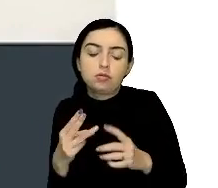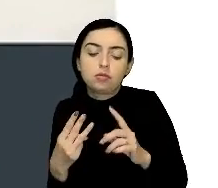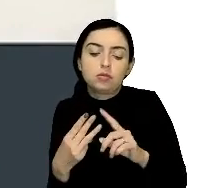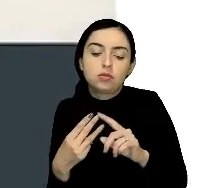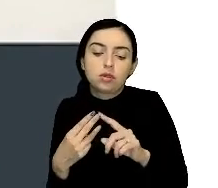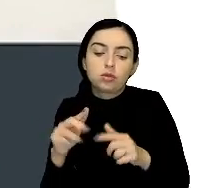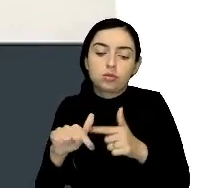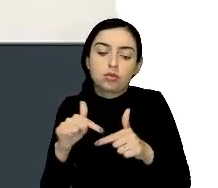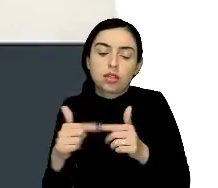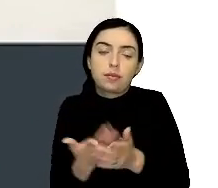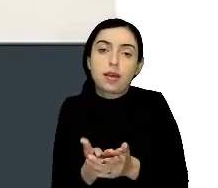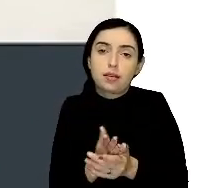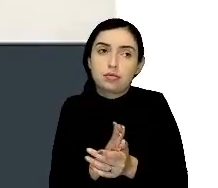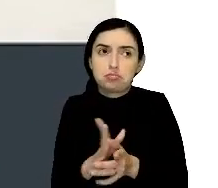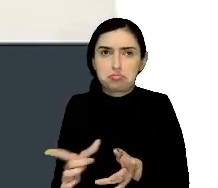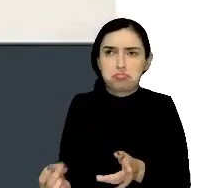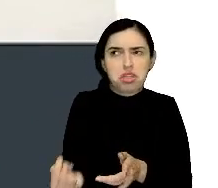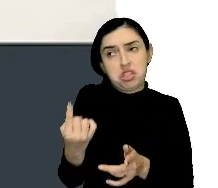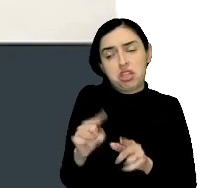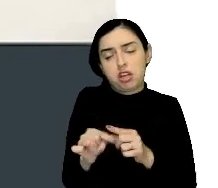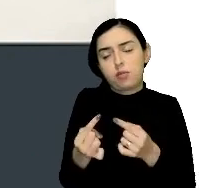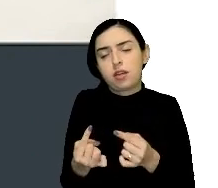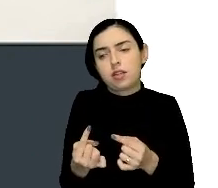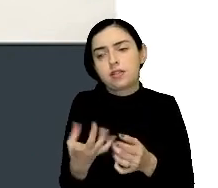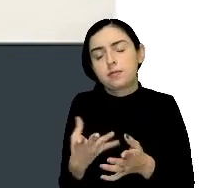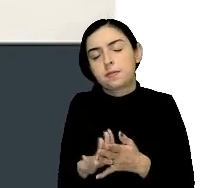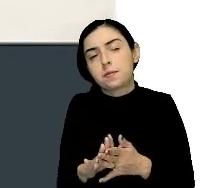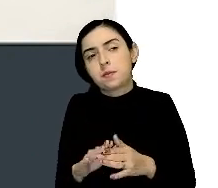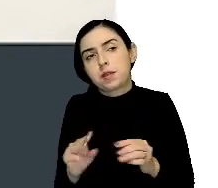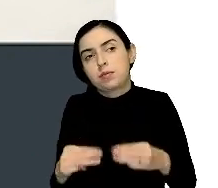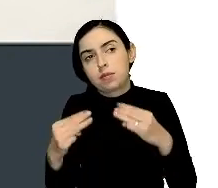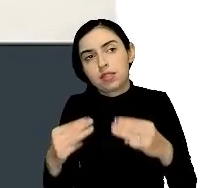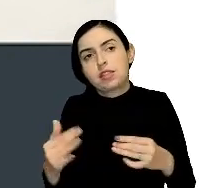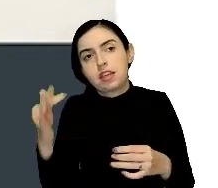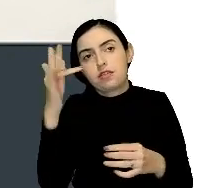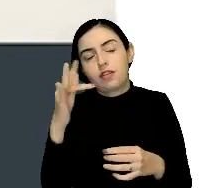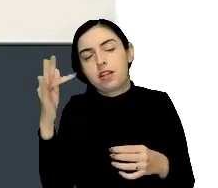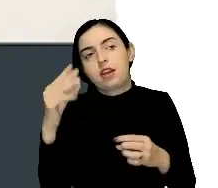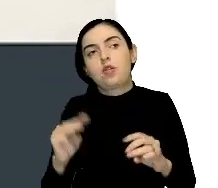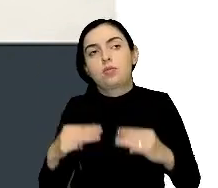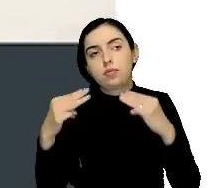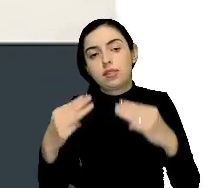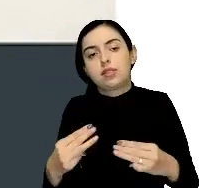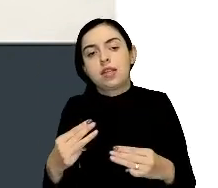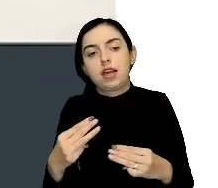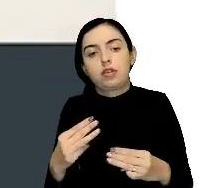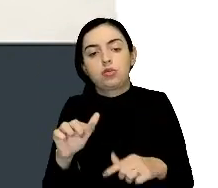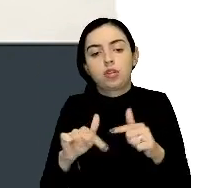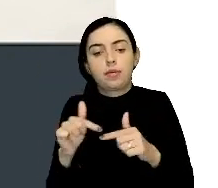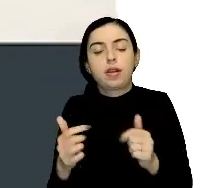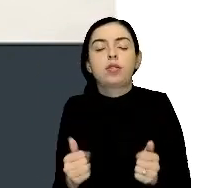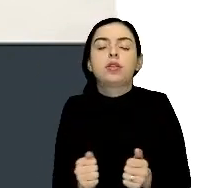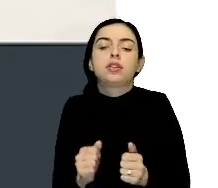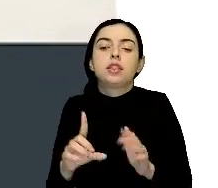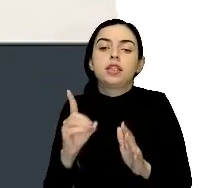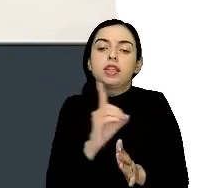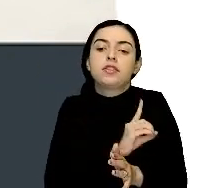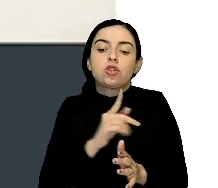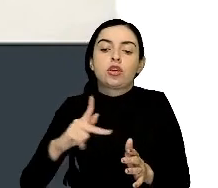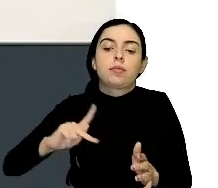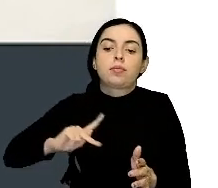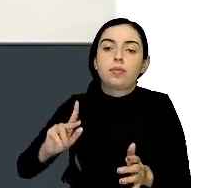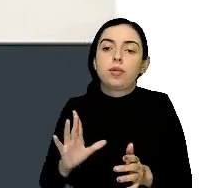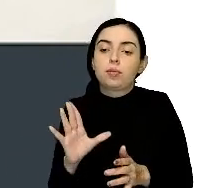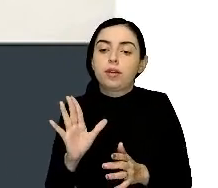Brasil, curiosamente, Ministério Público Federal, Ministério Público do Trabalho, Defensoria Pública da União são responsáveis por fazer o